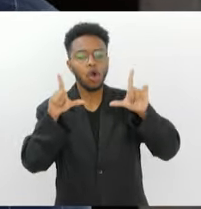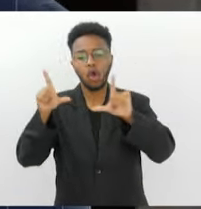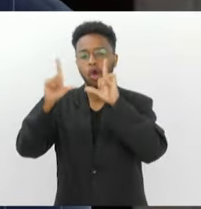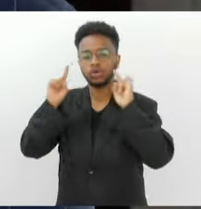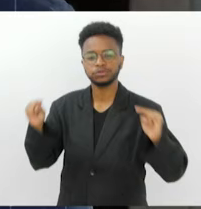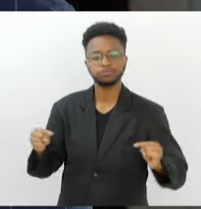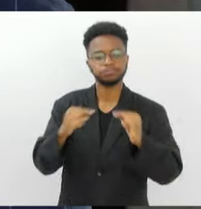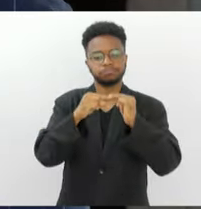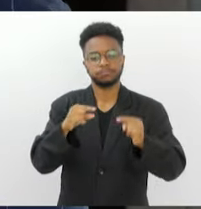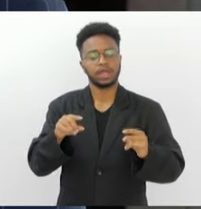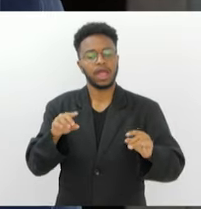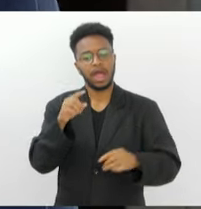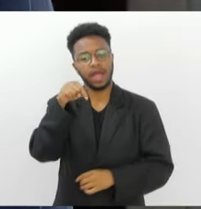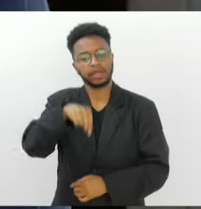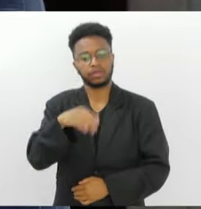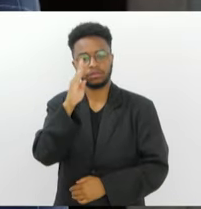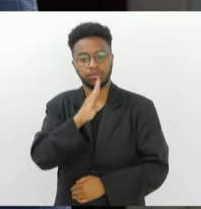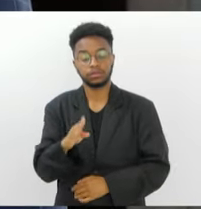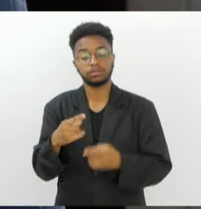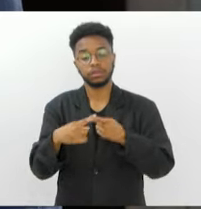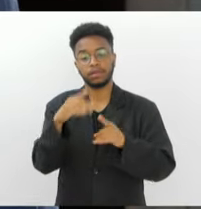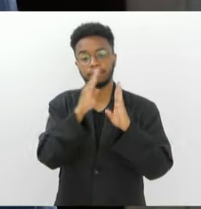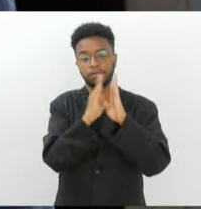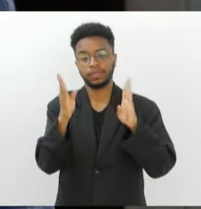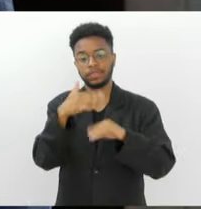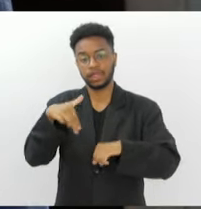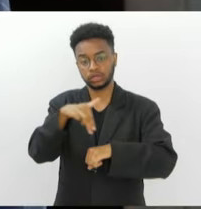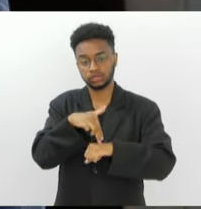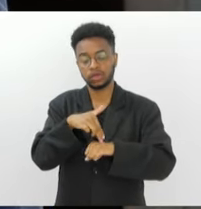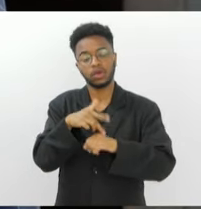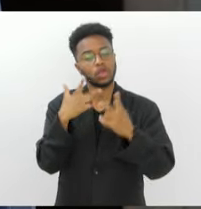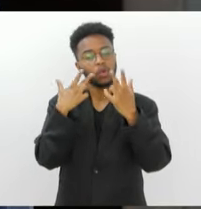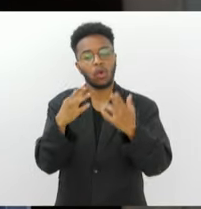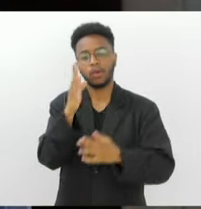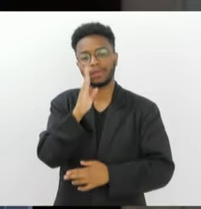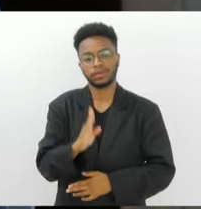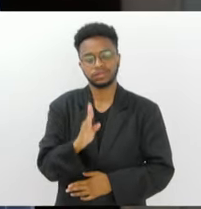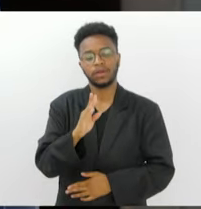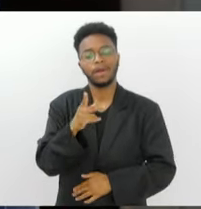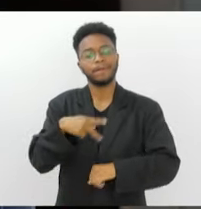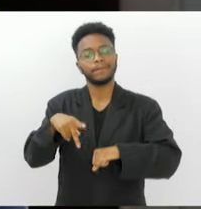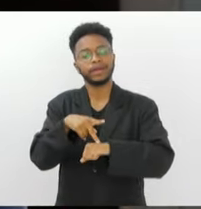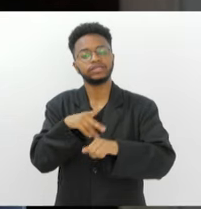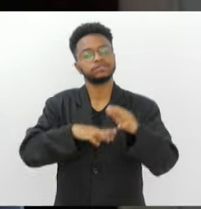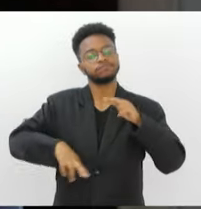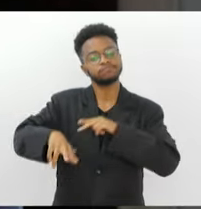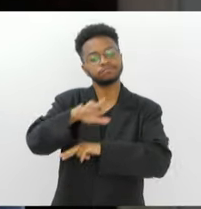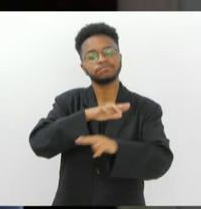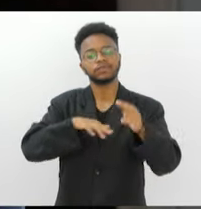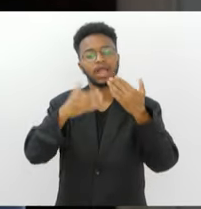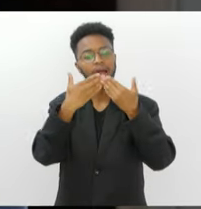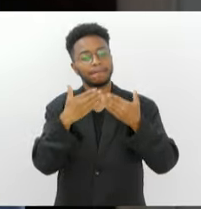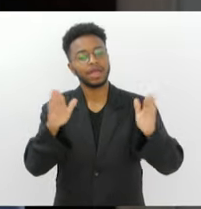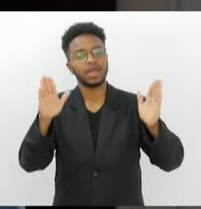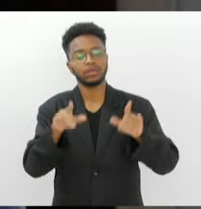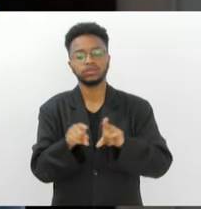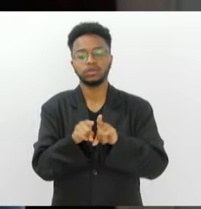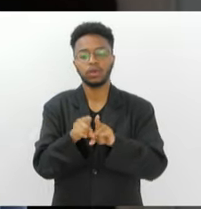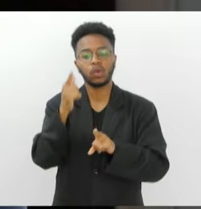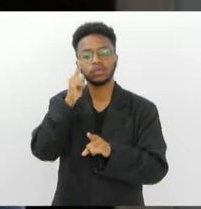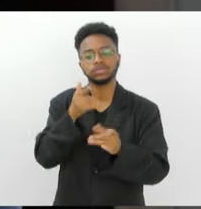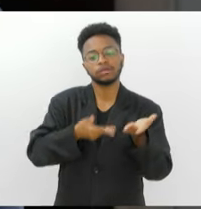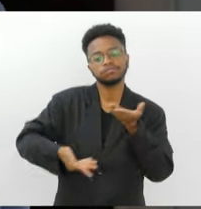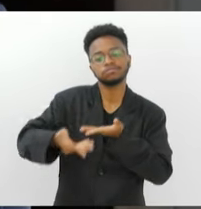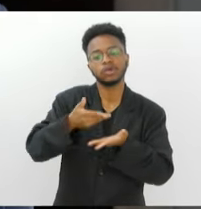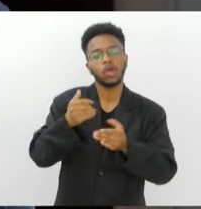caras do nosso país, porque a Biblioteca Nacional, ela é como o Brasil, um país ecumênico, um país aberto, um país que constrói a